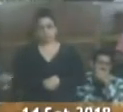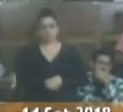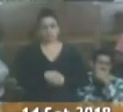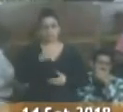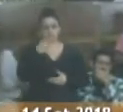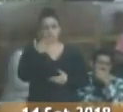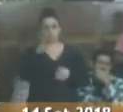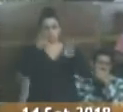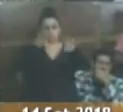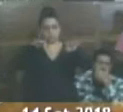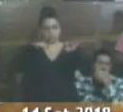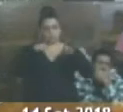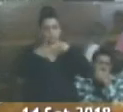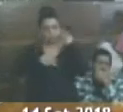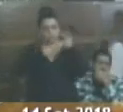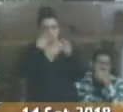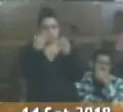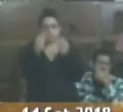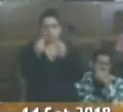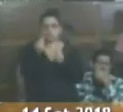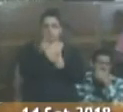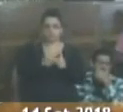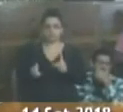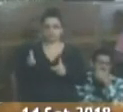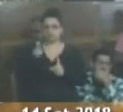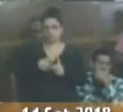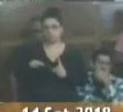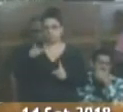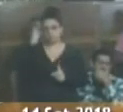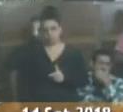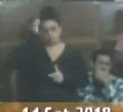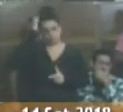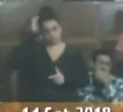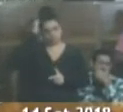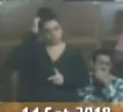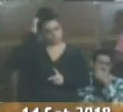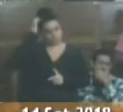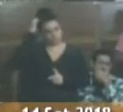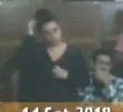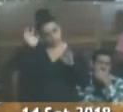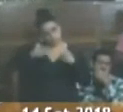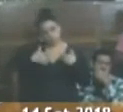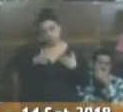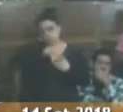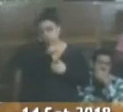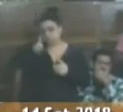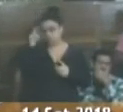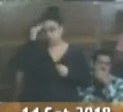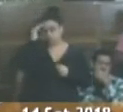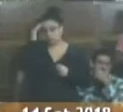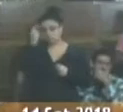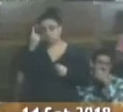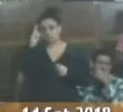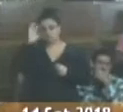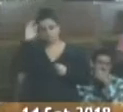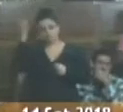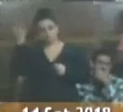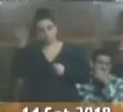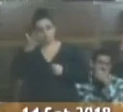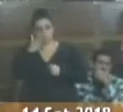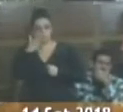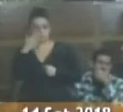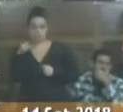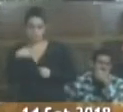nessa audiência foi falado muitos problemas, mas eu quero que vocês entendam que uma solução que